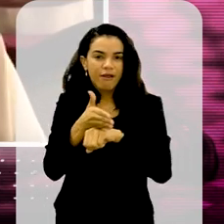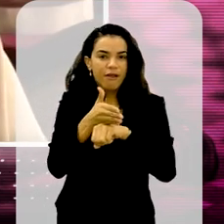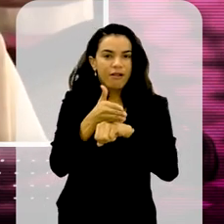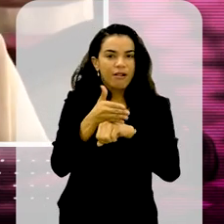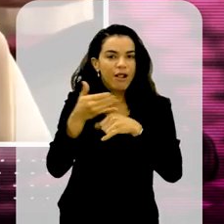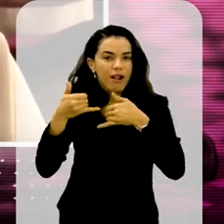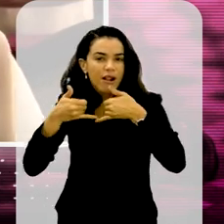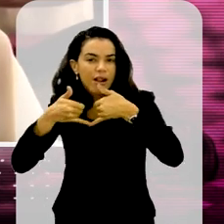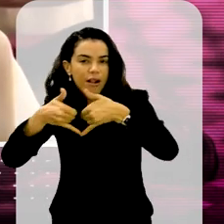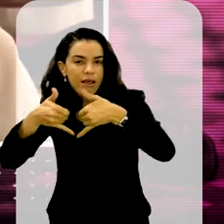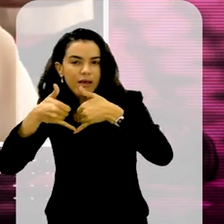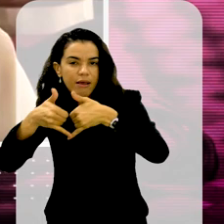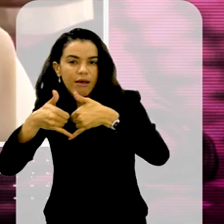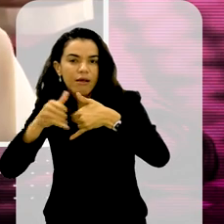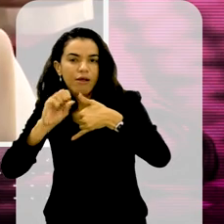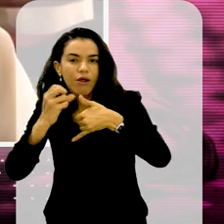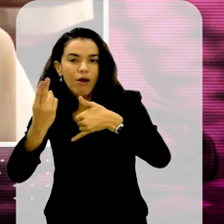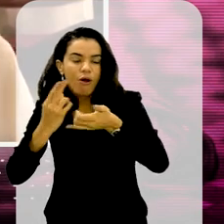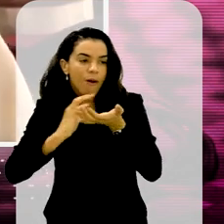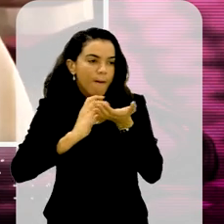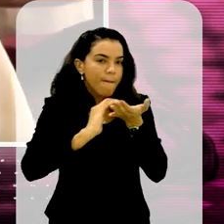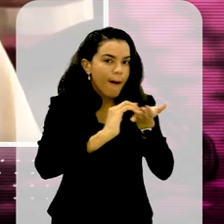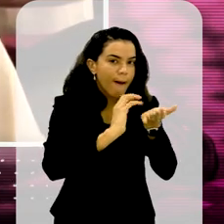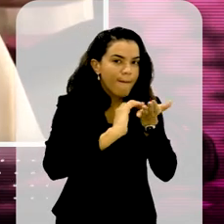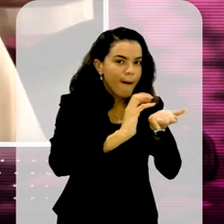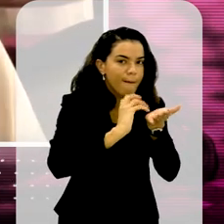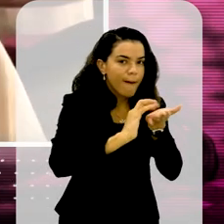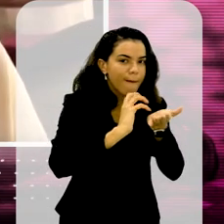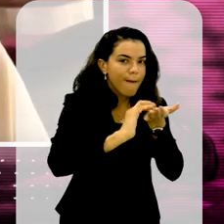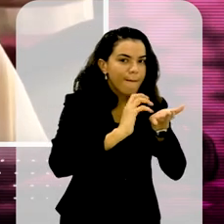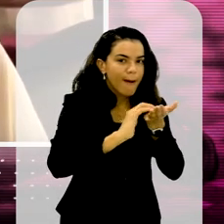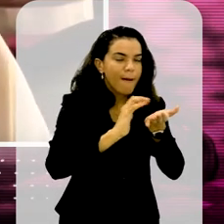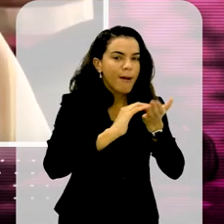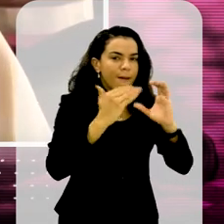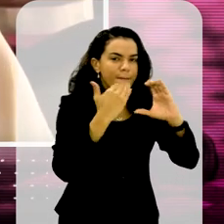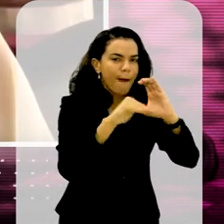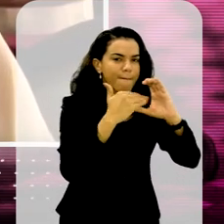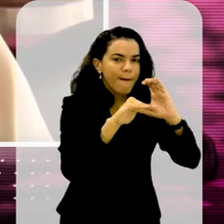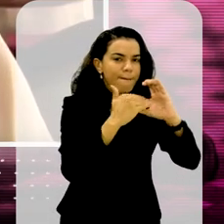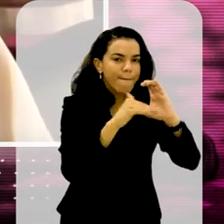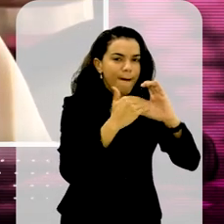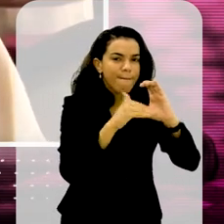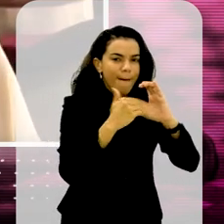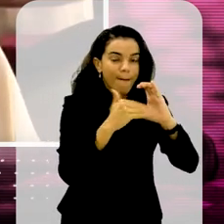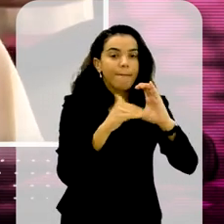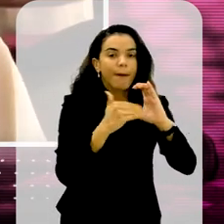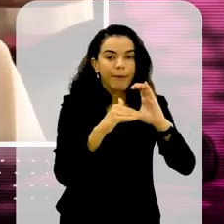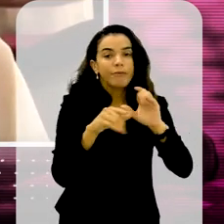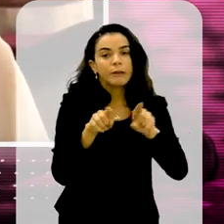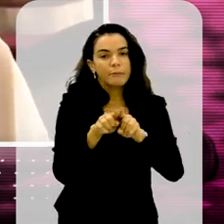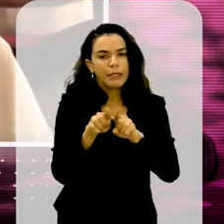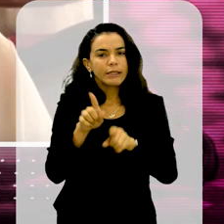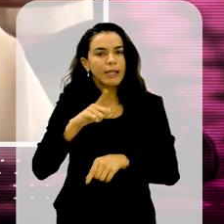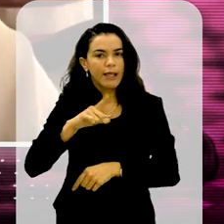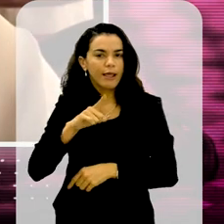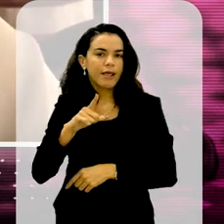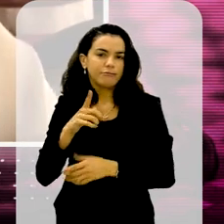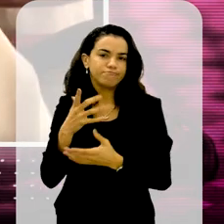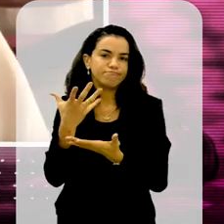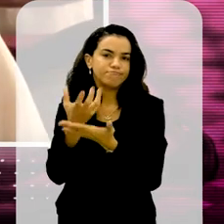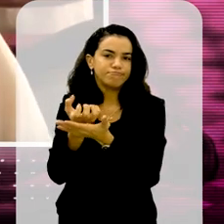ligando ou mandando mensagens para a vítima. Dados, sim, significativos é que temos uma